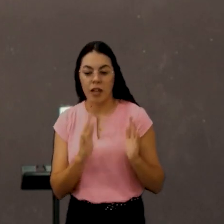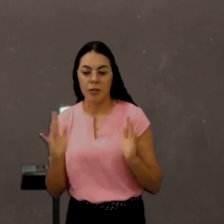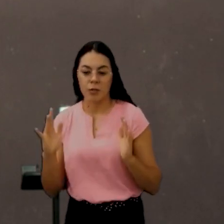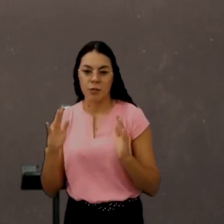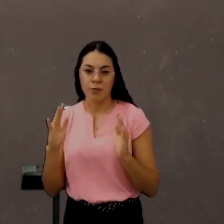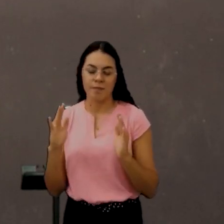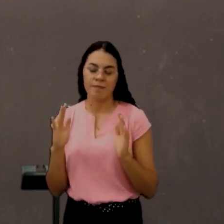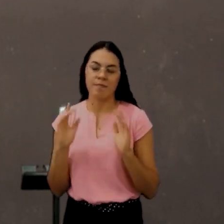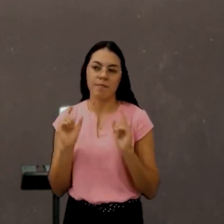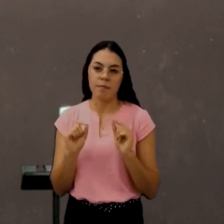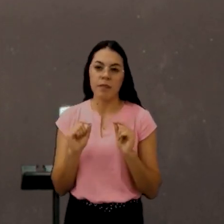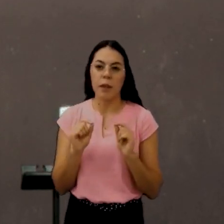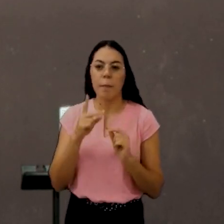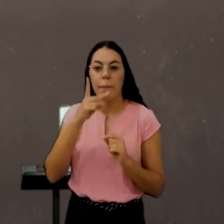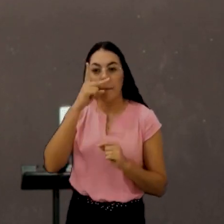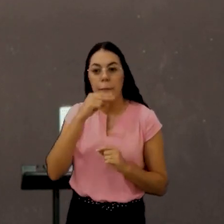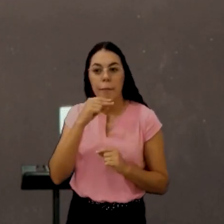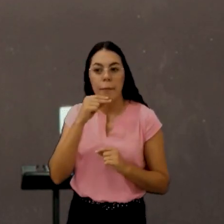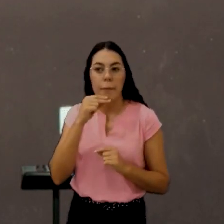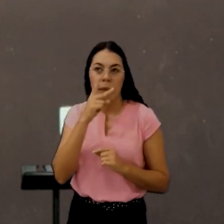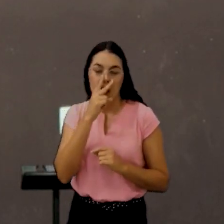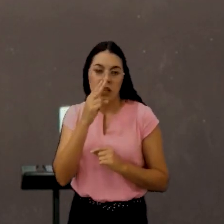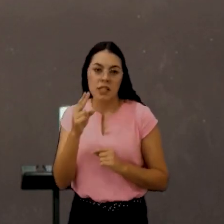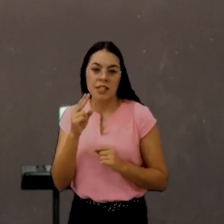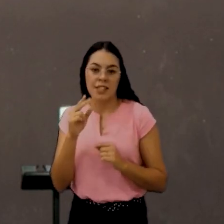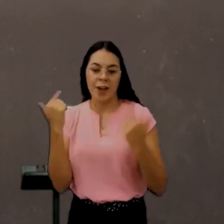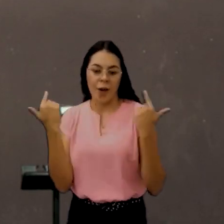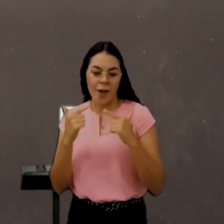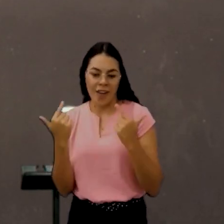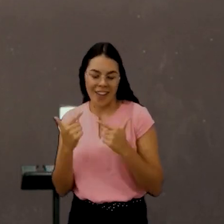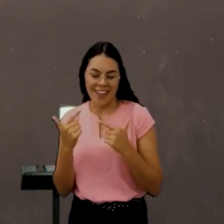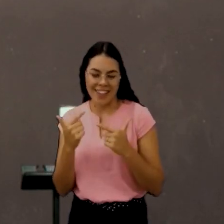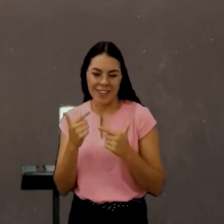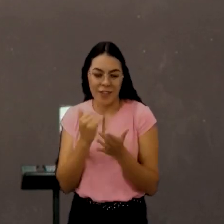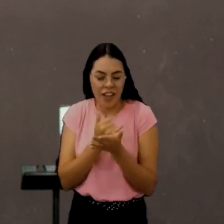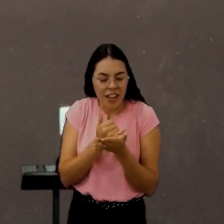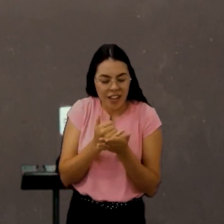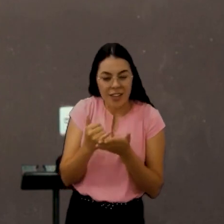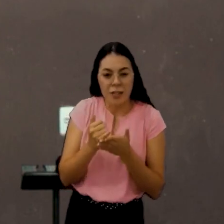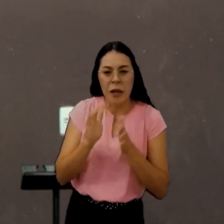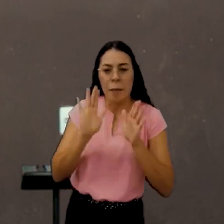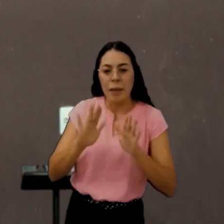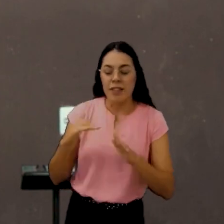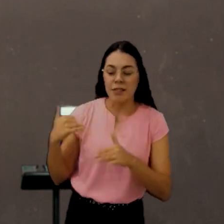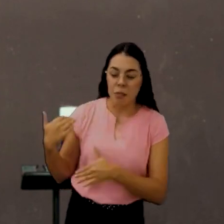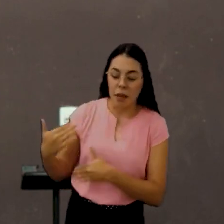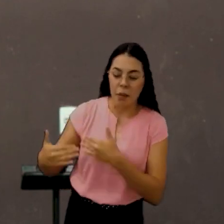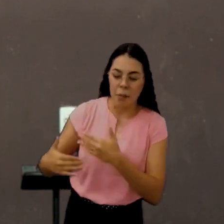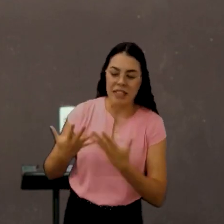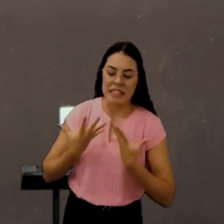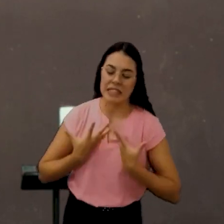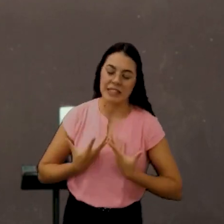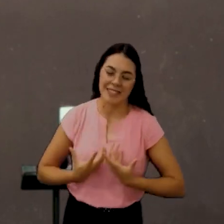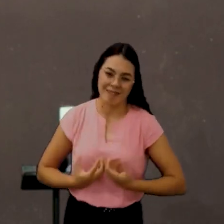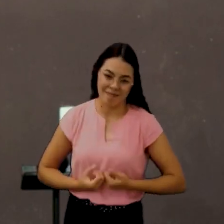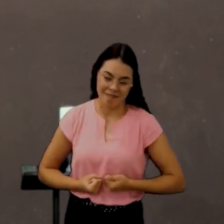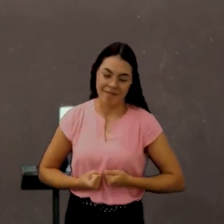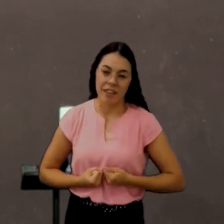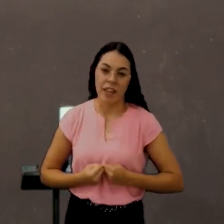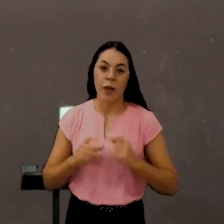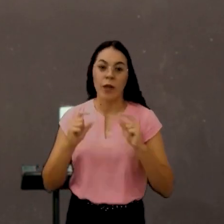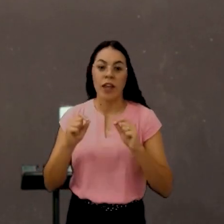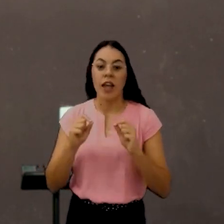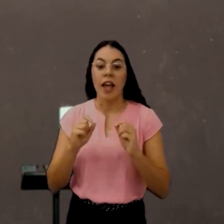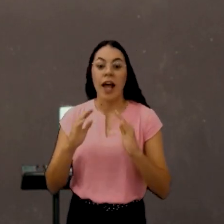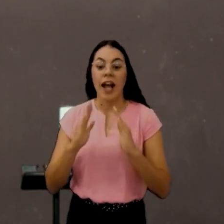tempo, parece divertida no começo, mas com o tempo vai cansando. É quando a gente mora